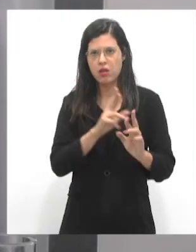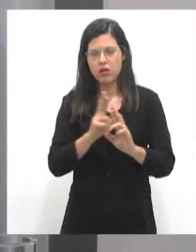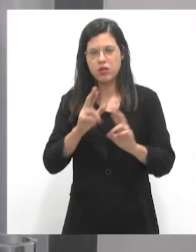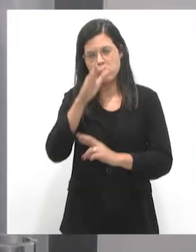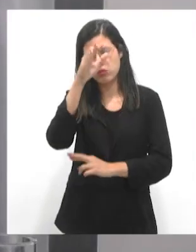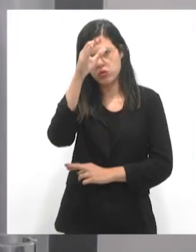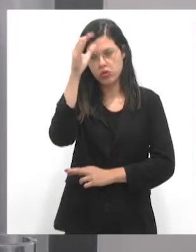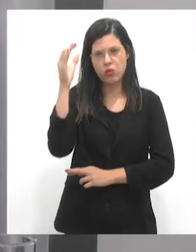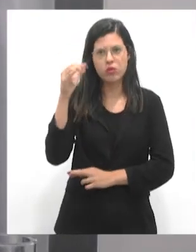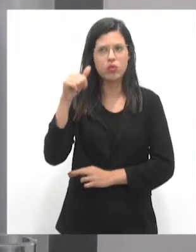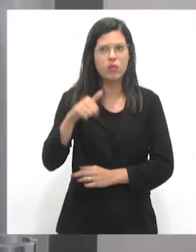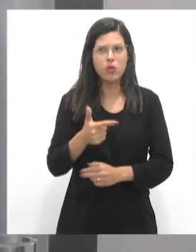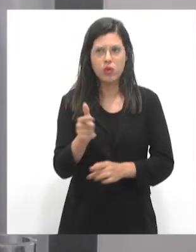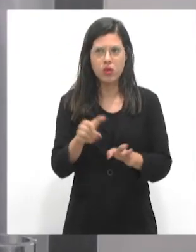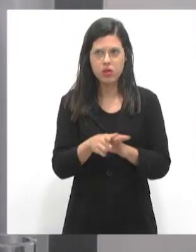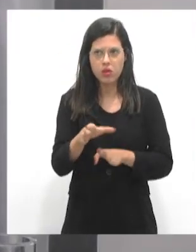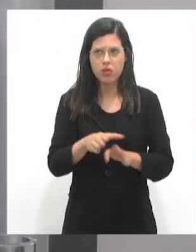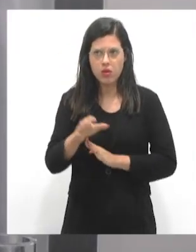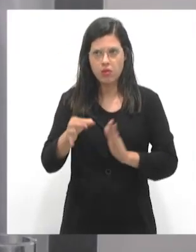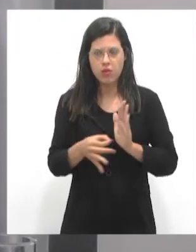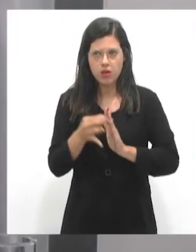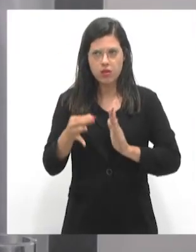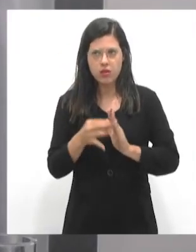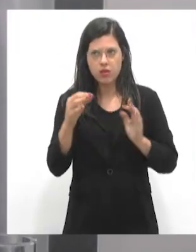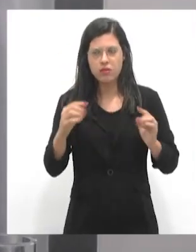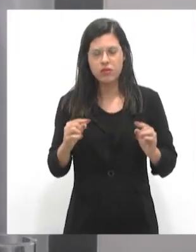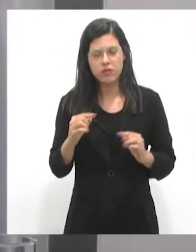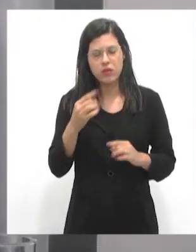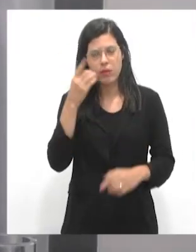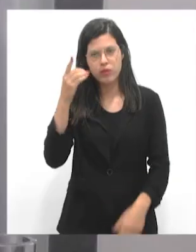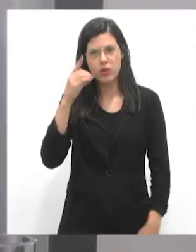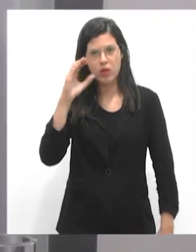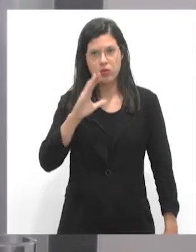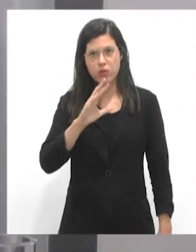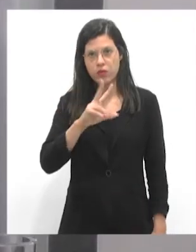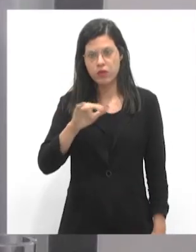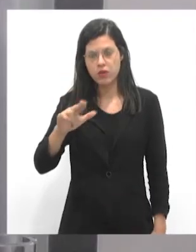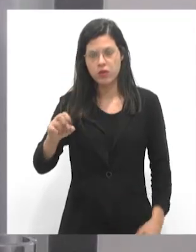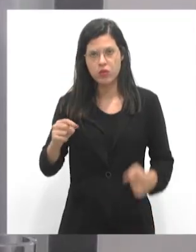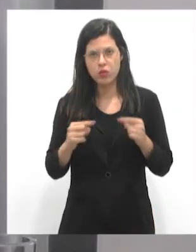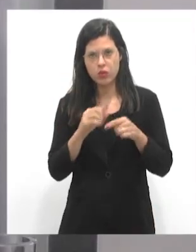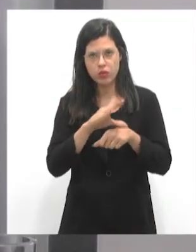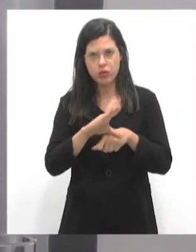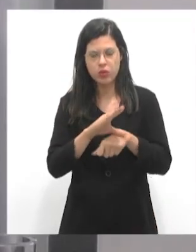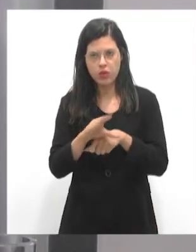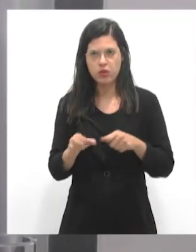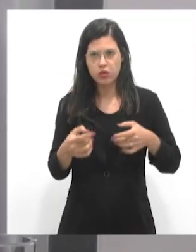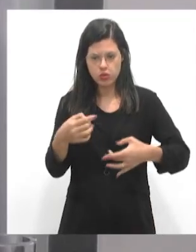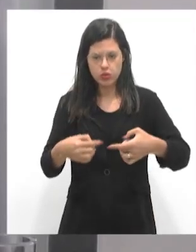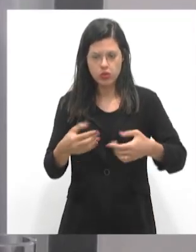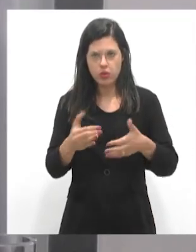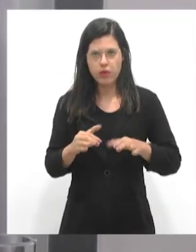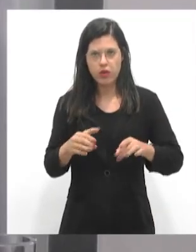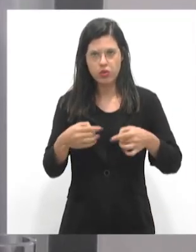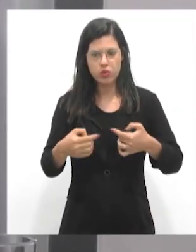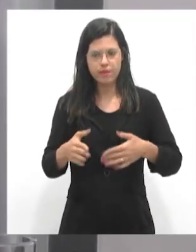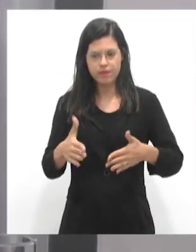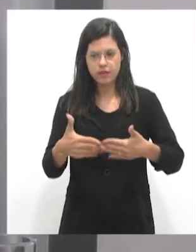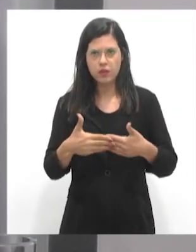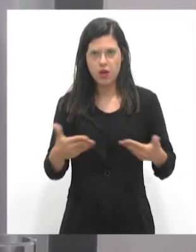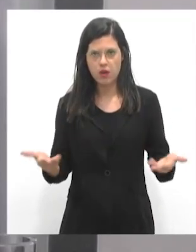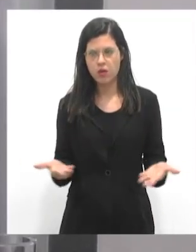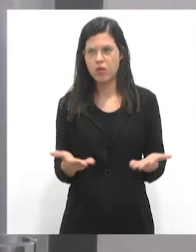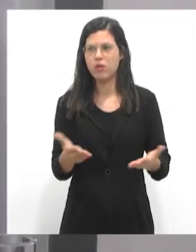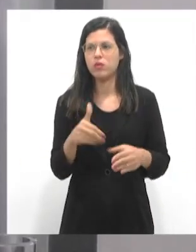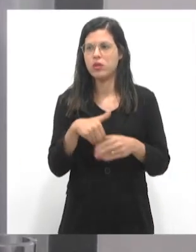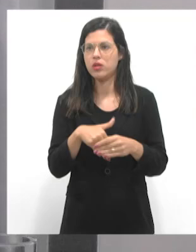providências. O parecer do deputado Vinícius Cozzolino é pela constitucionalidade. Em discussão. Não havendo quem queira discutir, encerrada